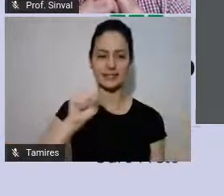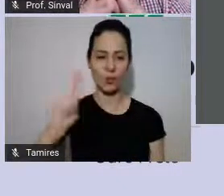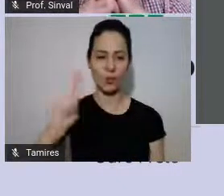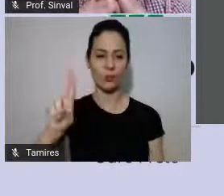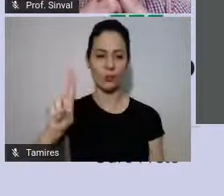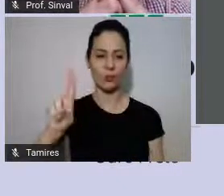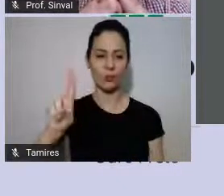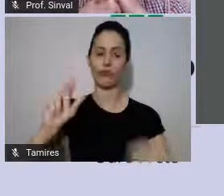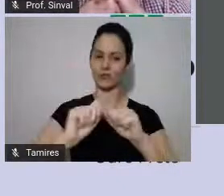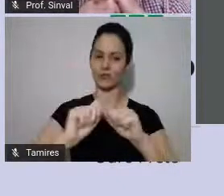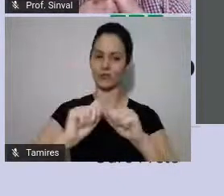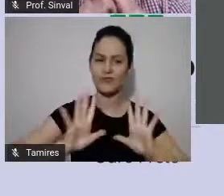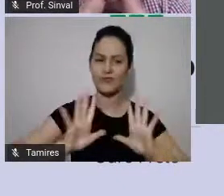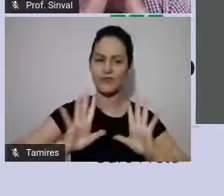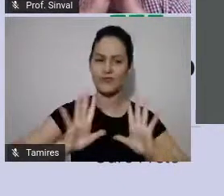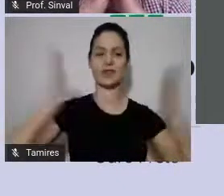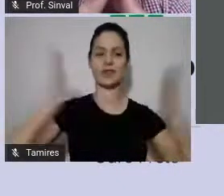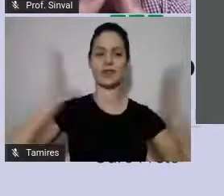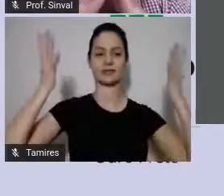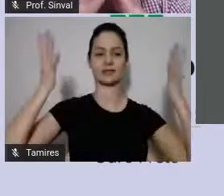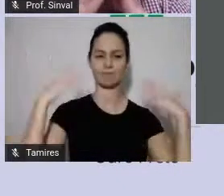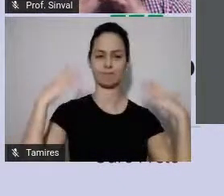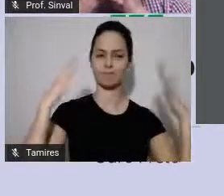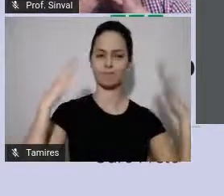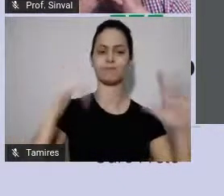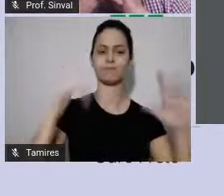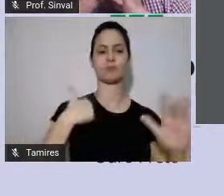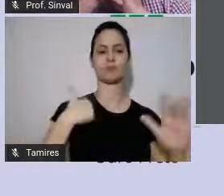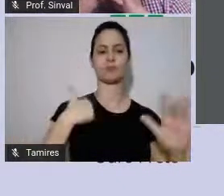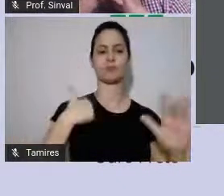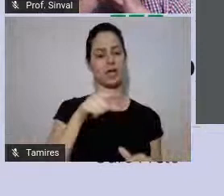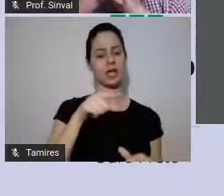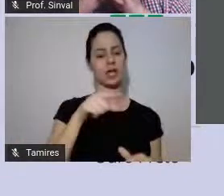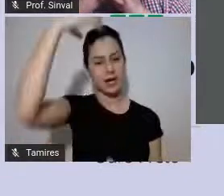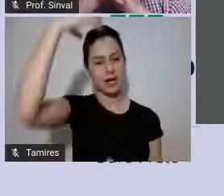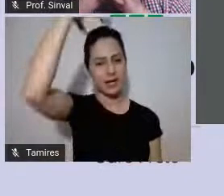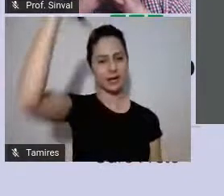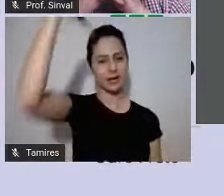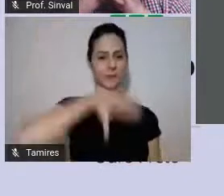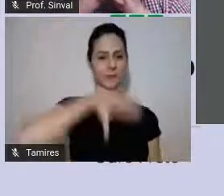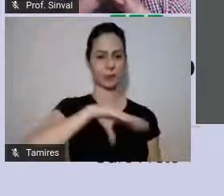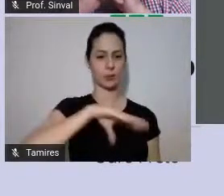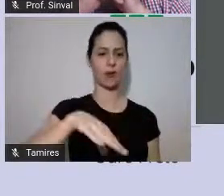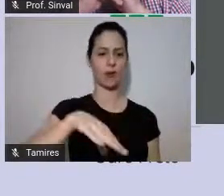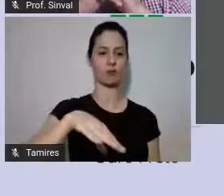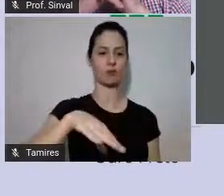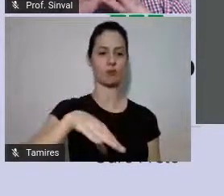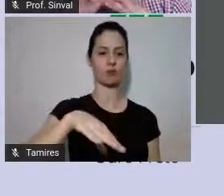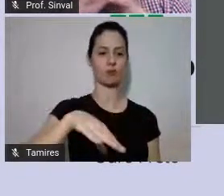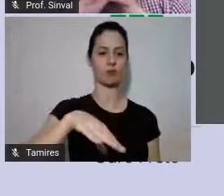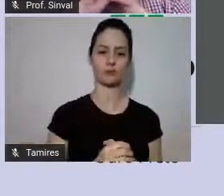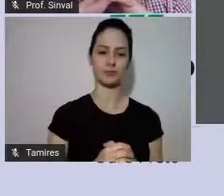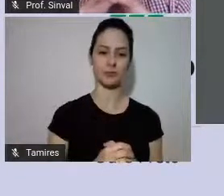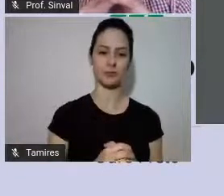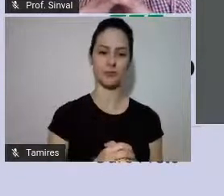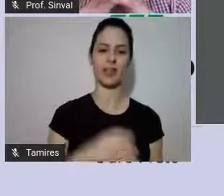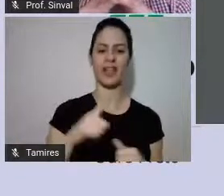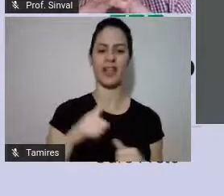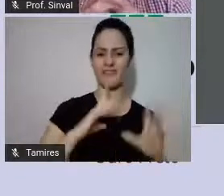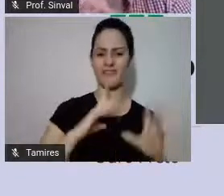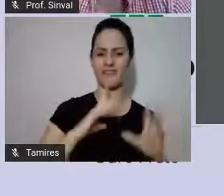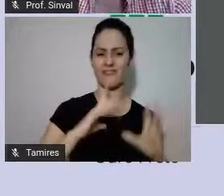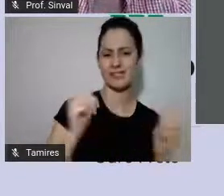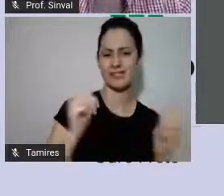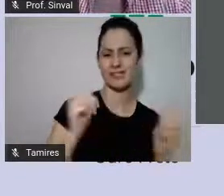para comemorar a ascensão ao trono do reino português. E nessa festa vai ter uma série de jogos, disputa